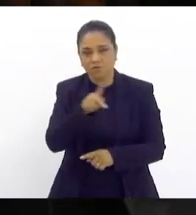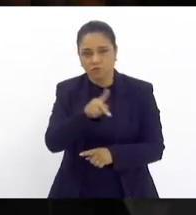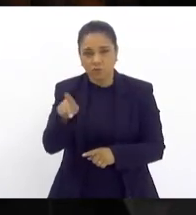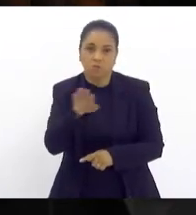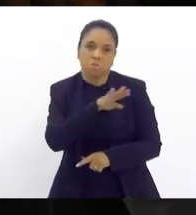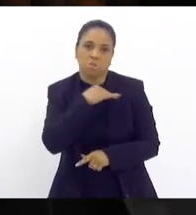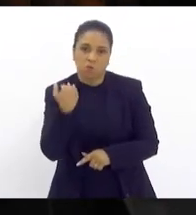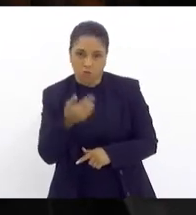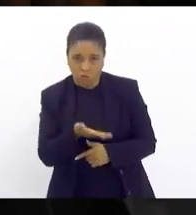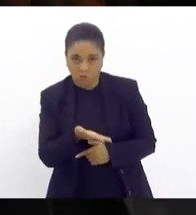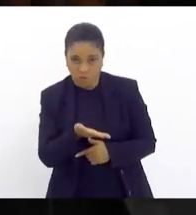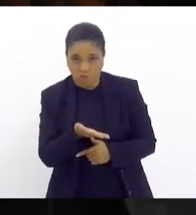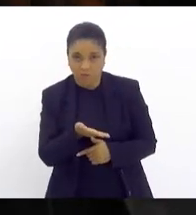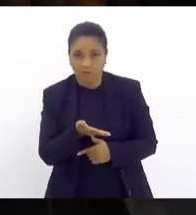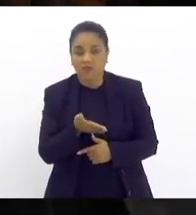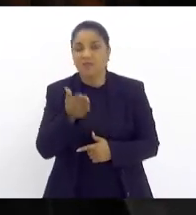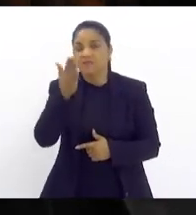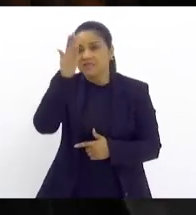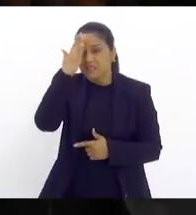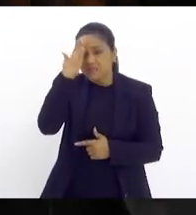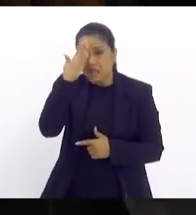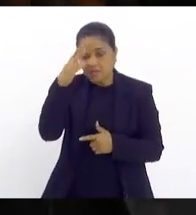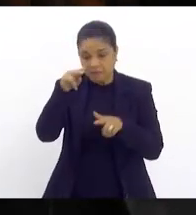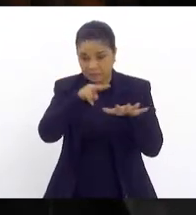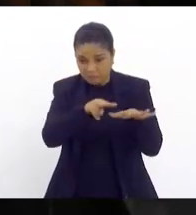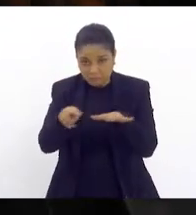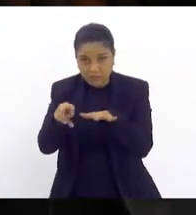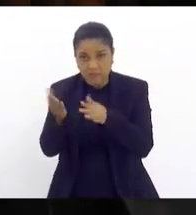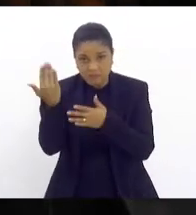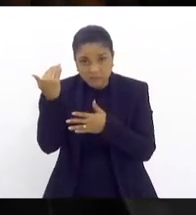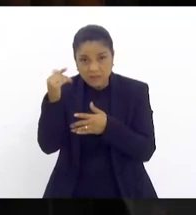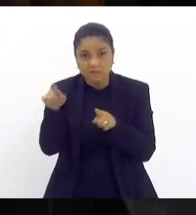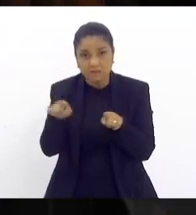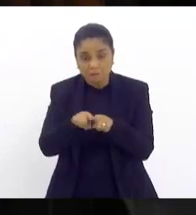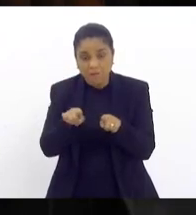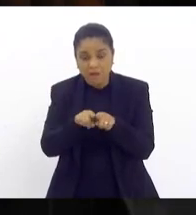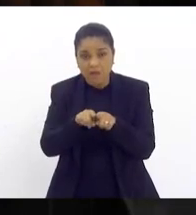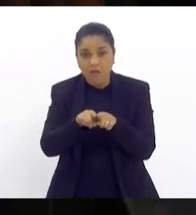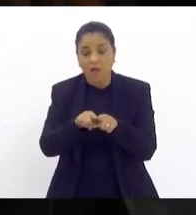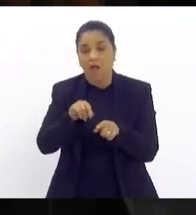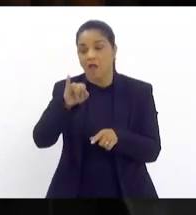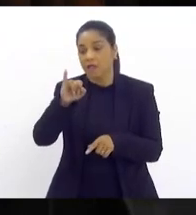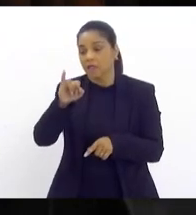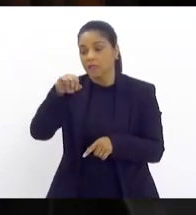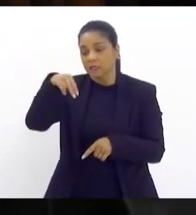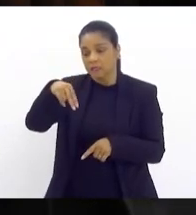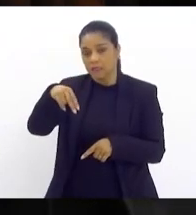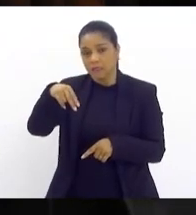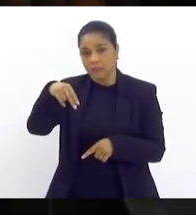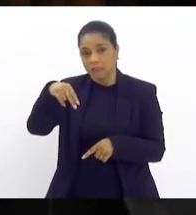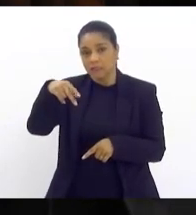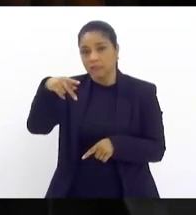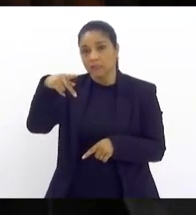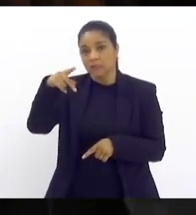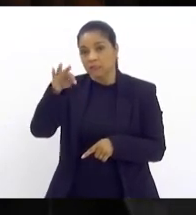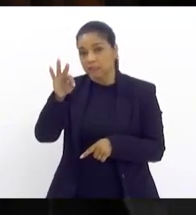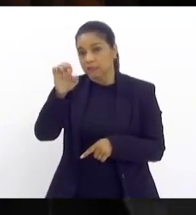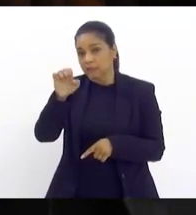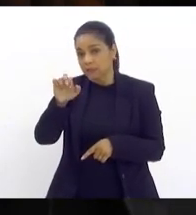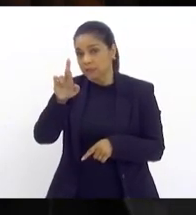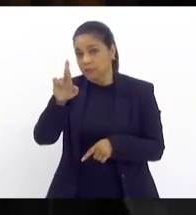todo mundo sabe mas na semana passada aqui no Rio de Janeiro a Interpol em conjunto com a polícia